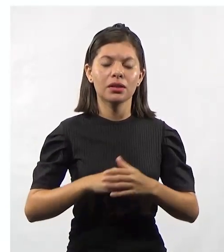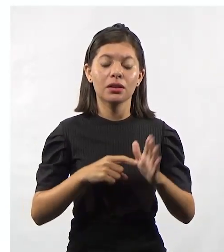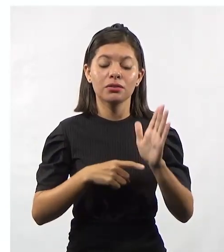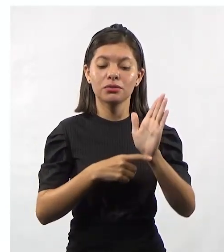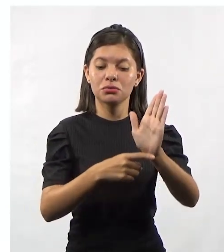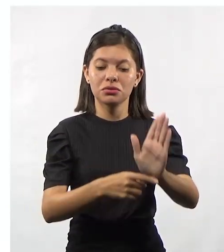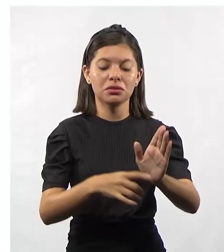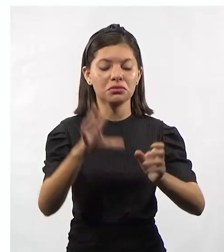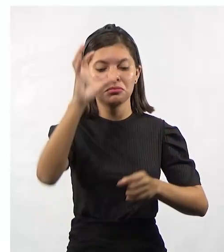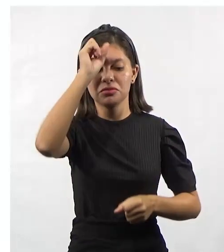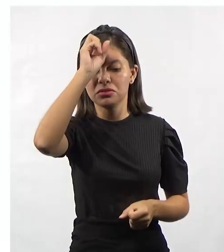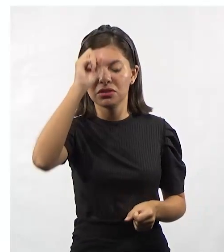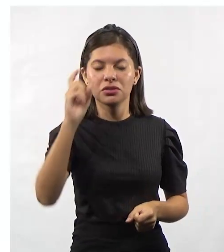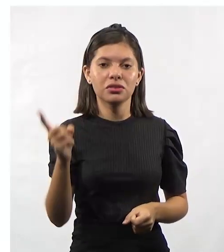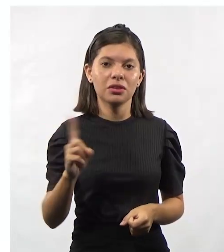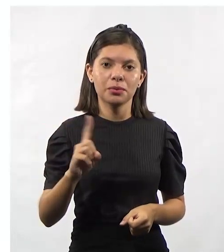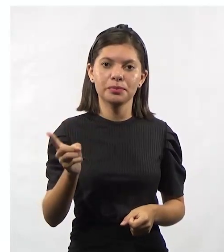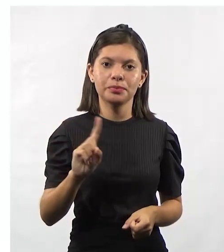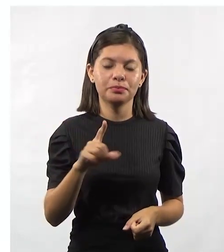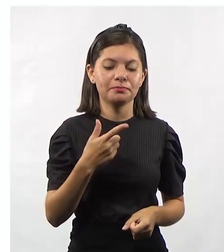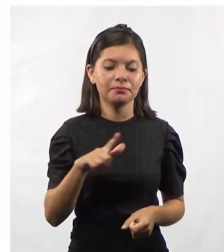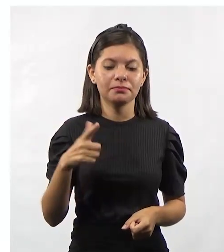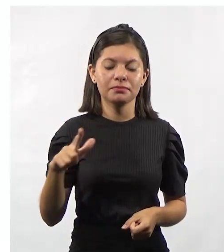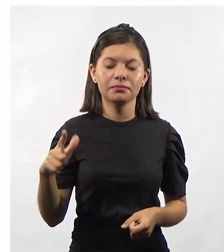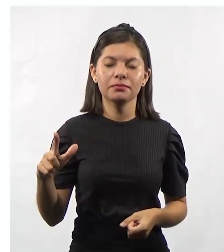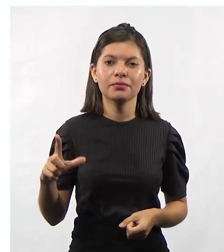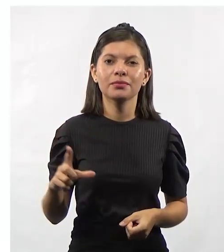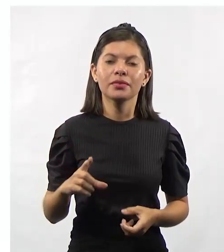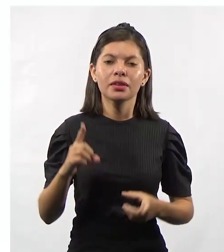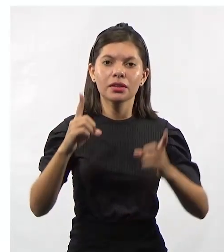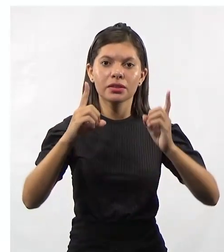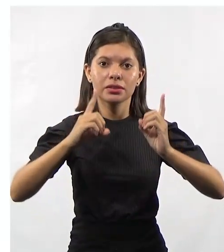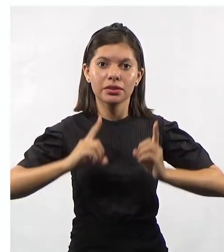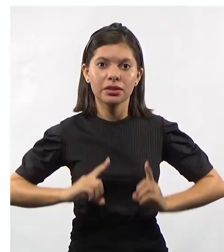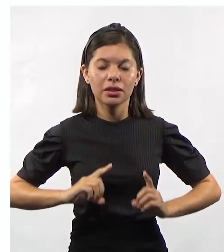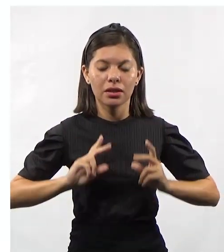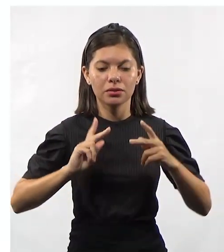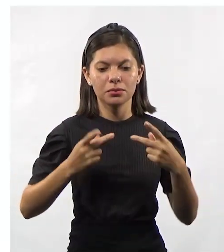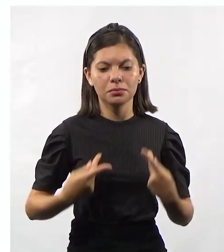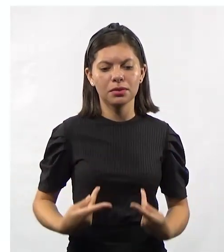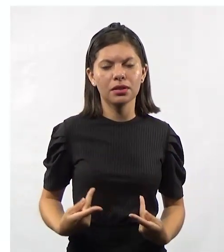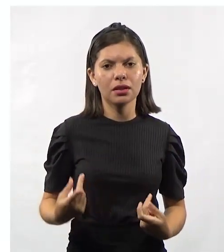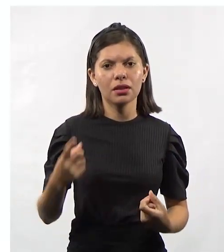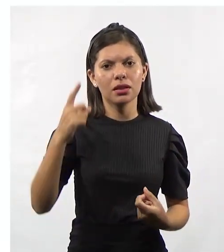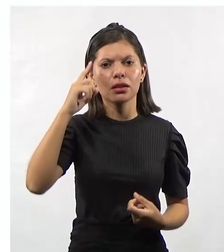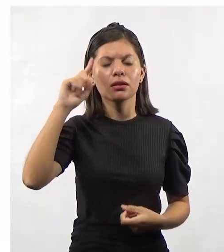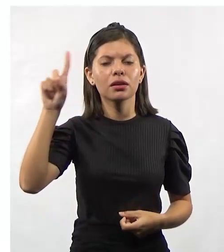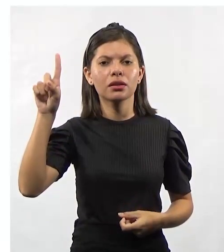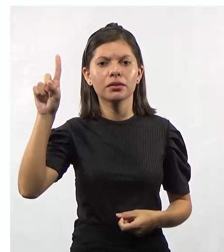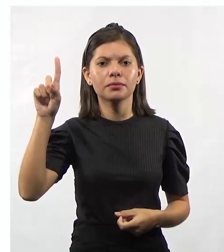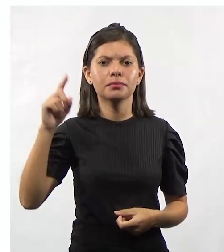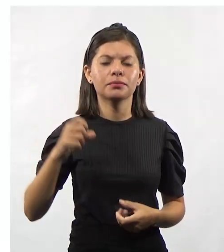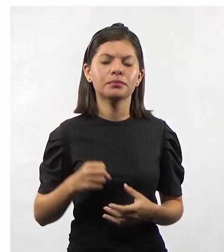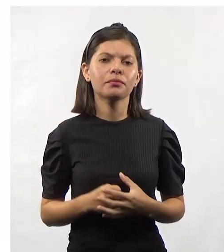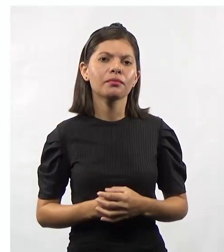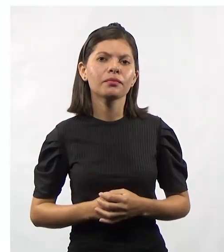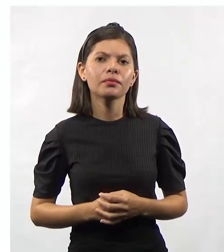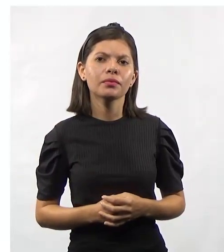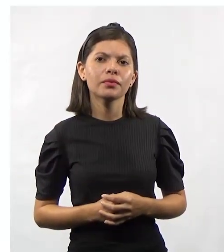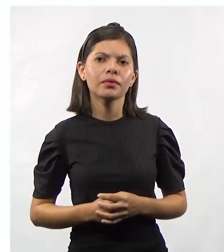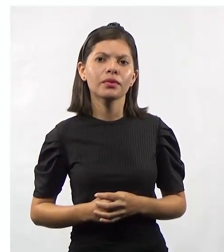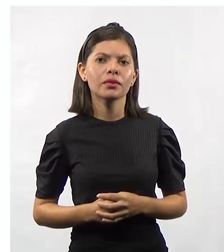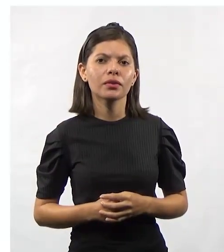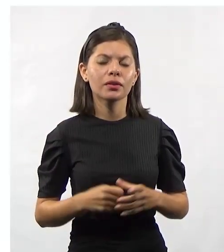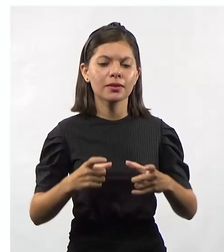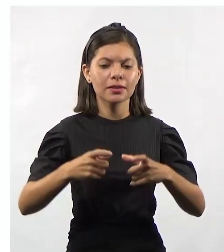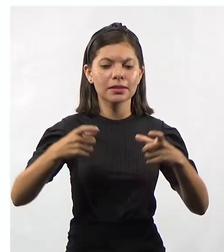possibilitando essa aprendizagem. Então, a ideia de dignidade humana, ela pode ser